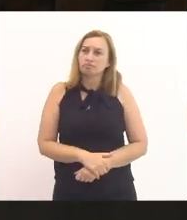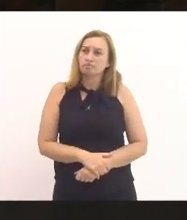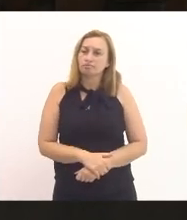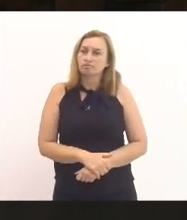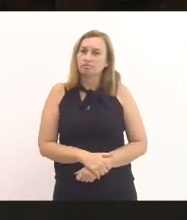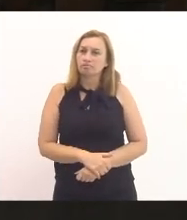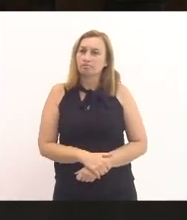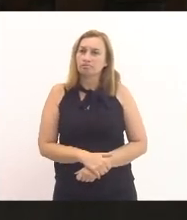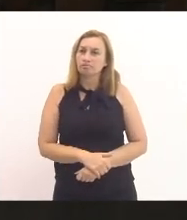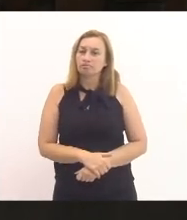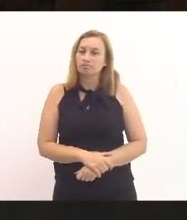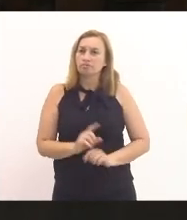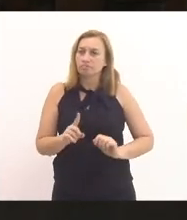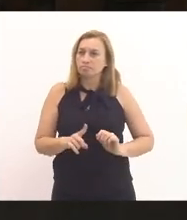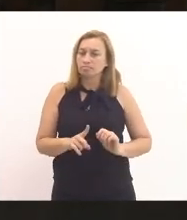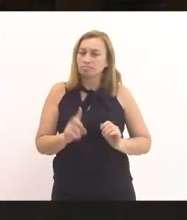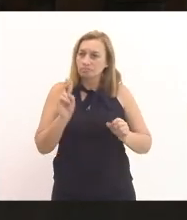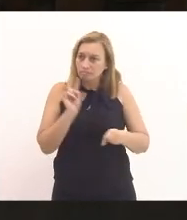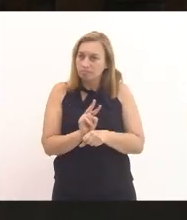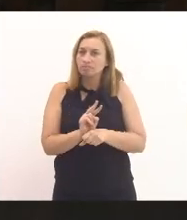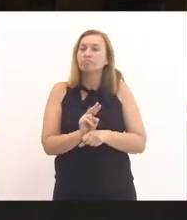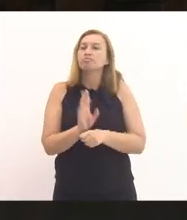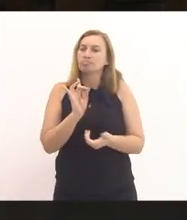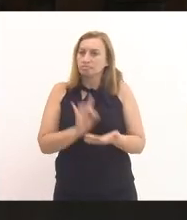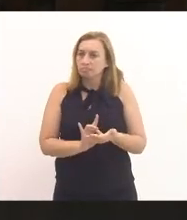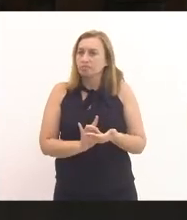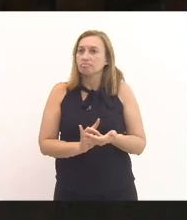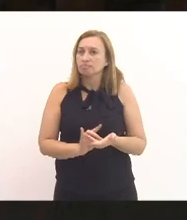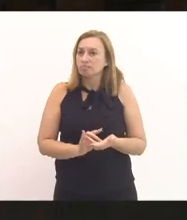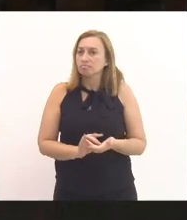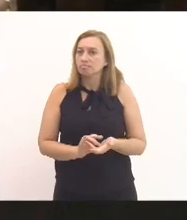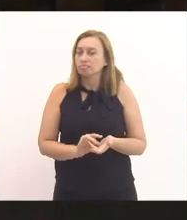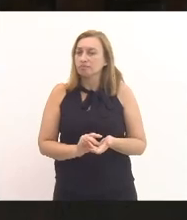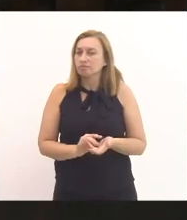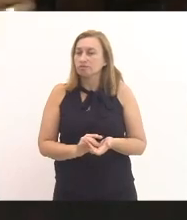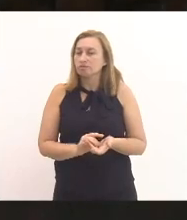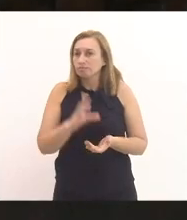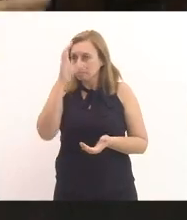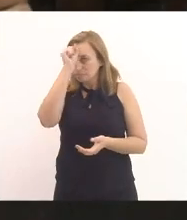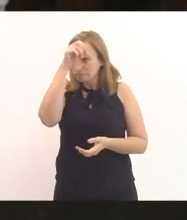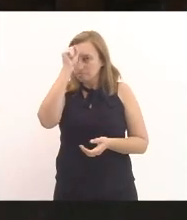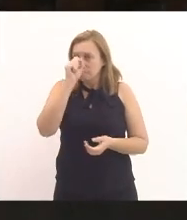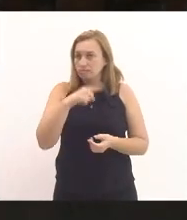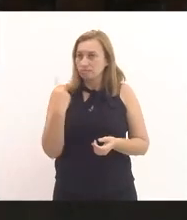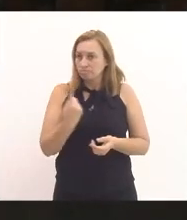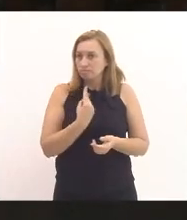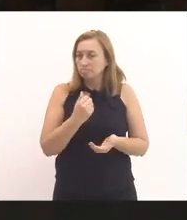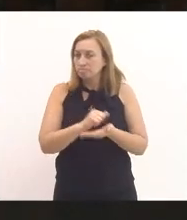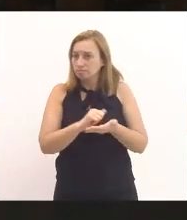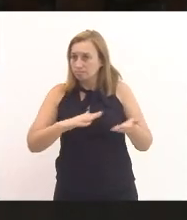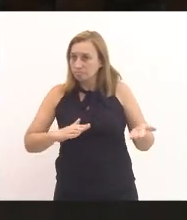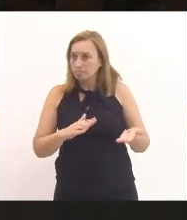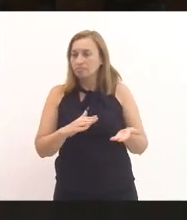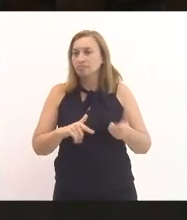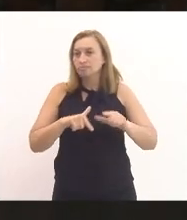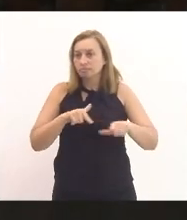e é para blindar mesmo Oi gente tem que estar ali para aprender a nossa atividade